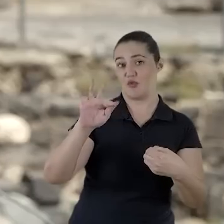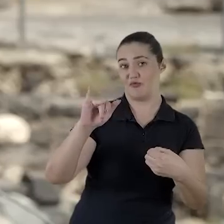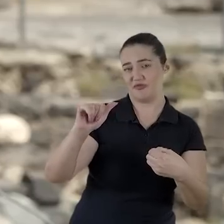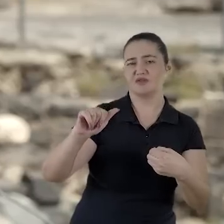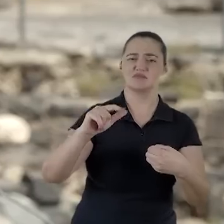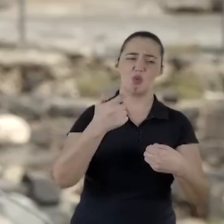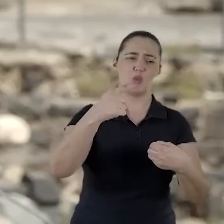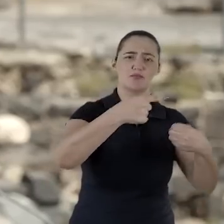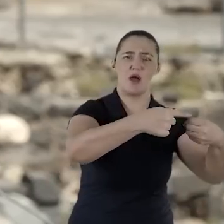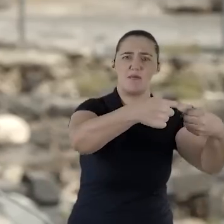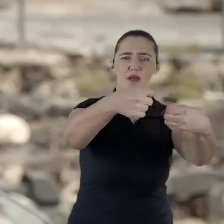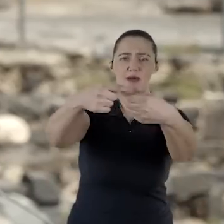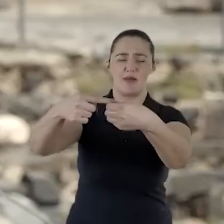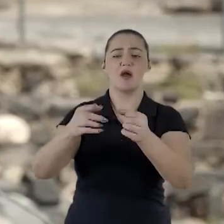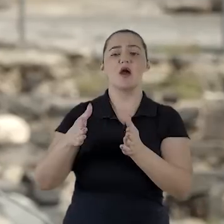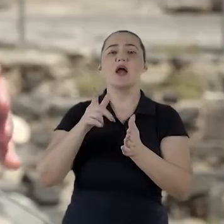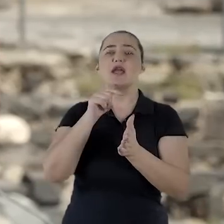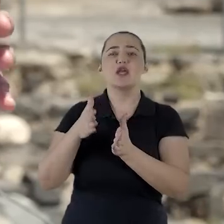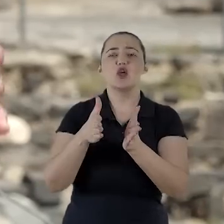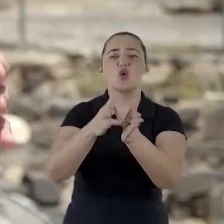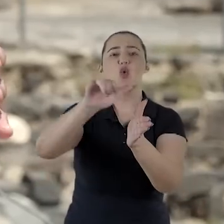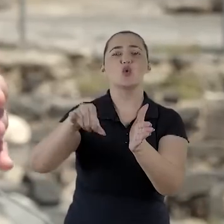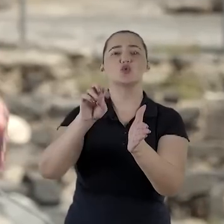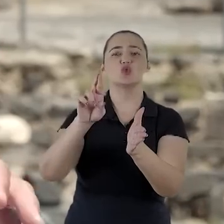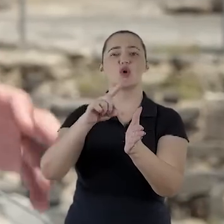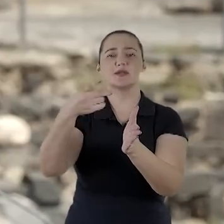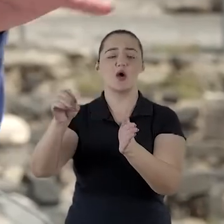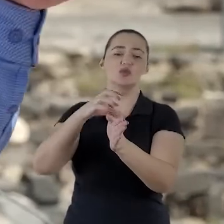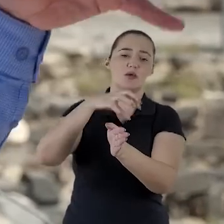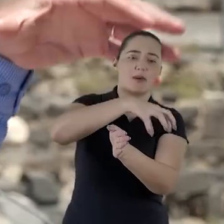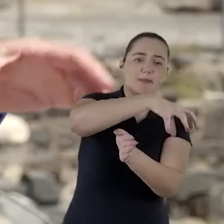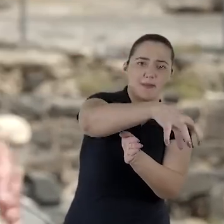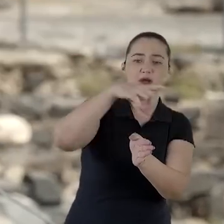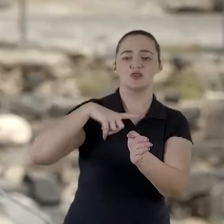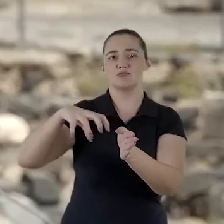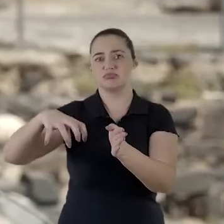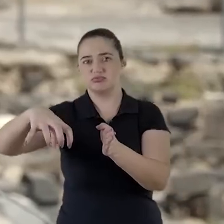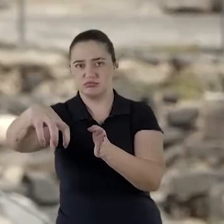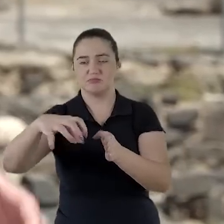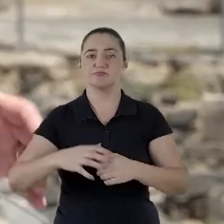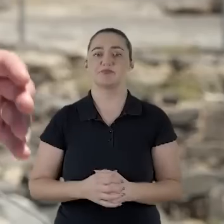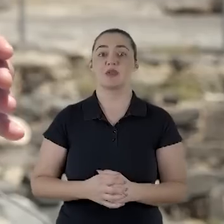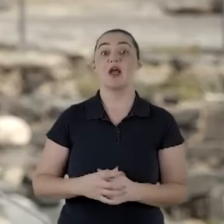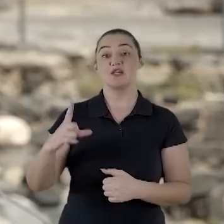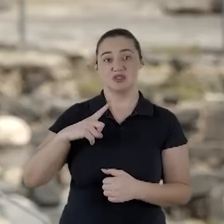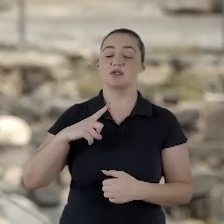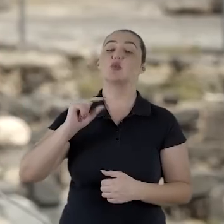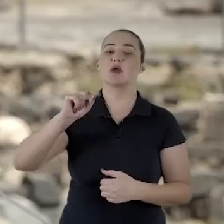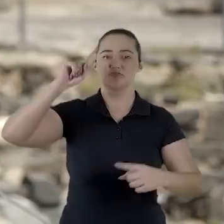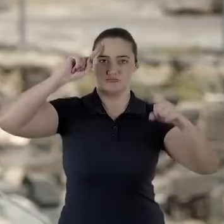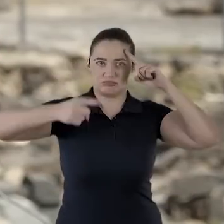Todas concentradas nessa área, tendo sua identidade e status de independência mantidos dentro do Império